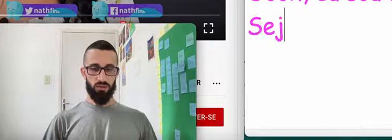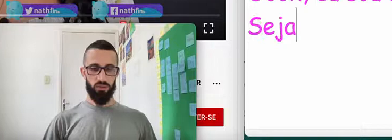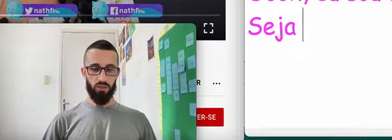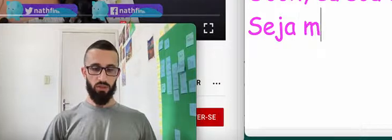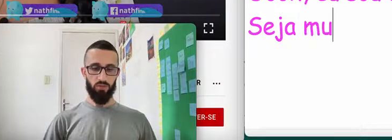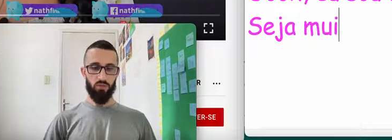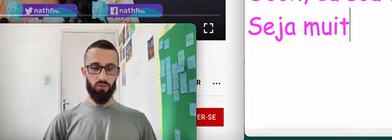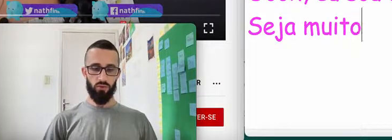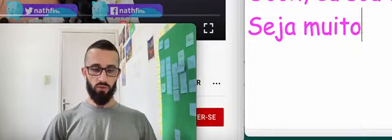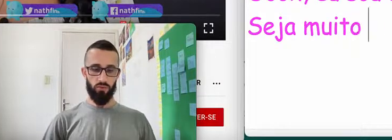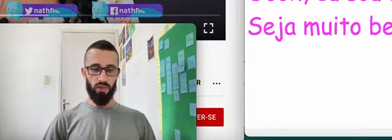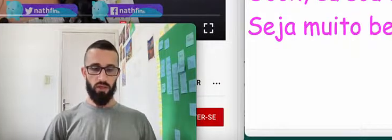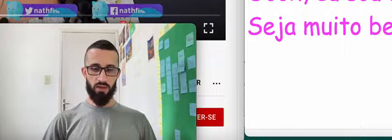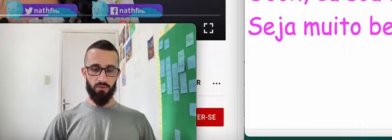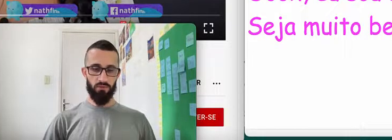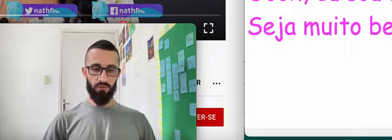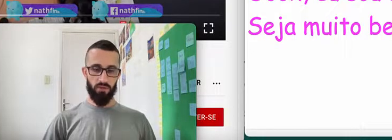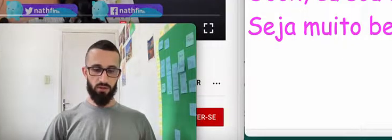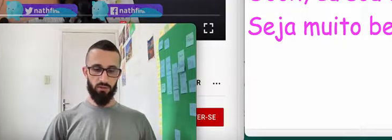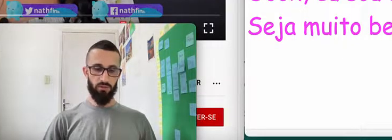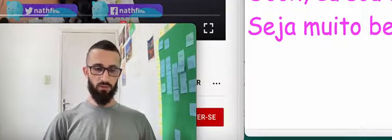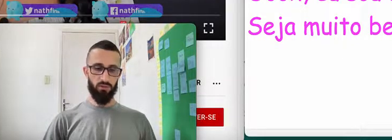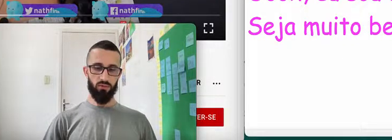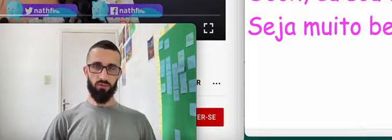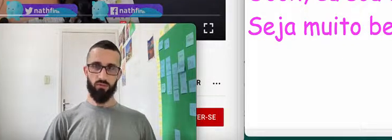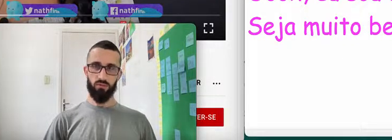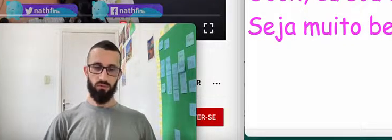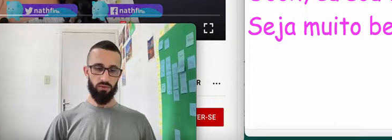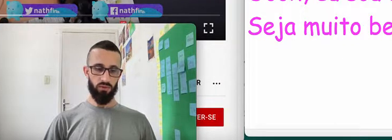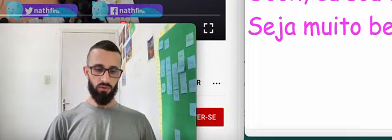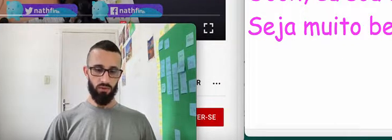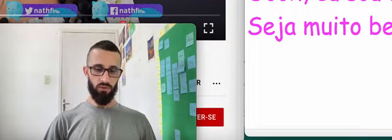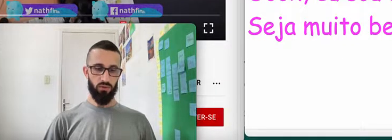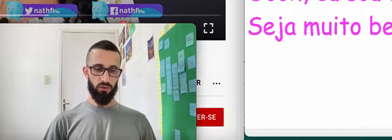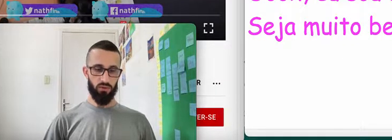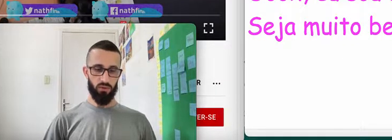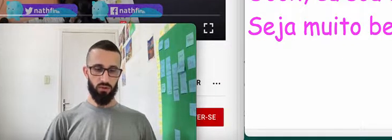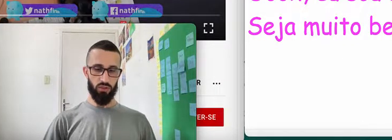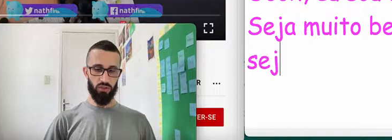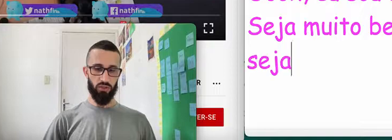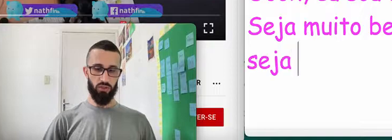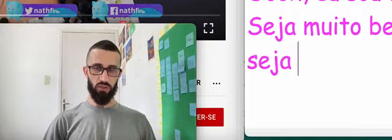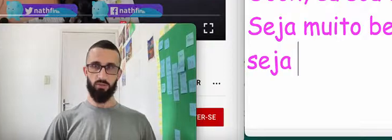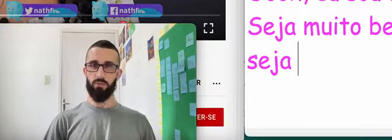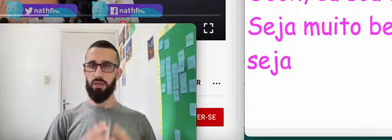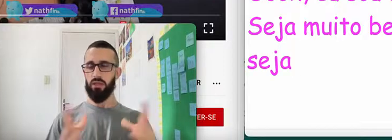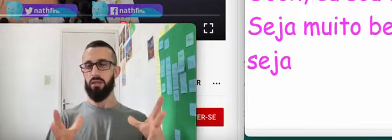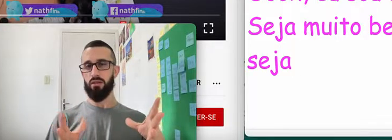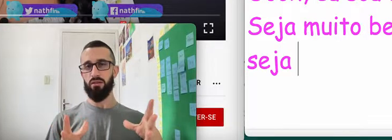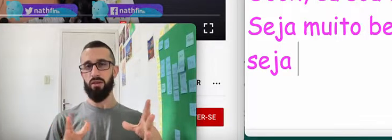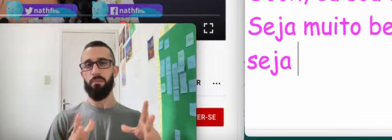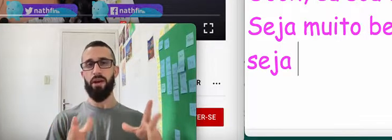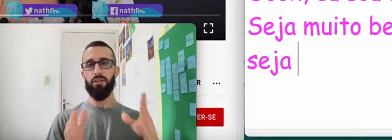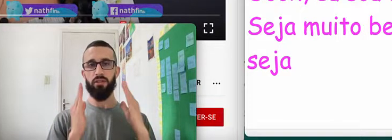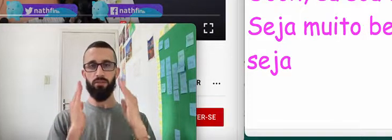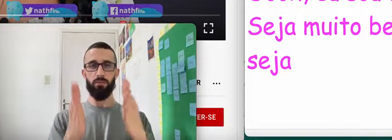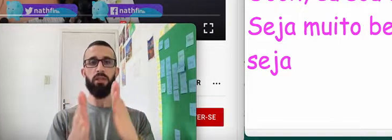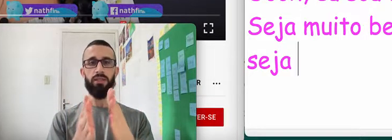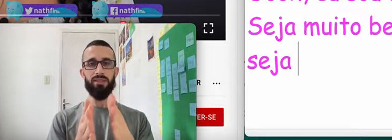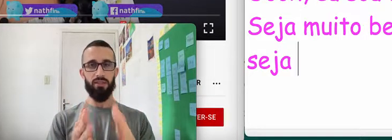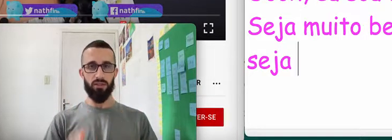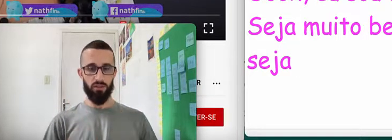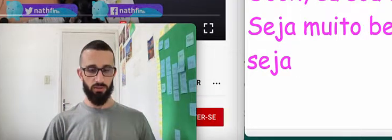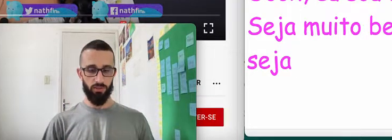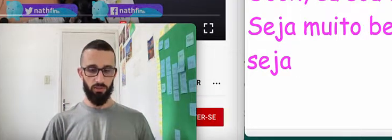Seja muito bem-vinda Seja Be imperative